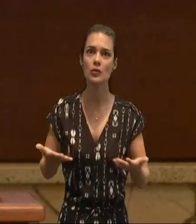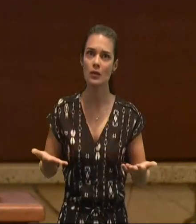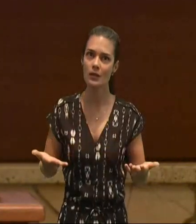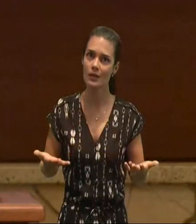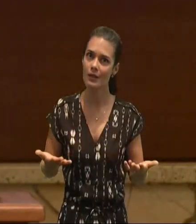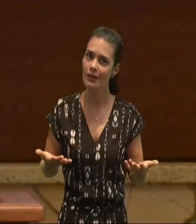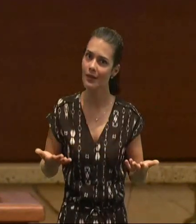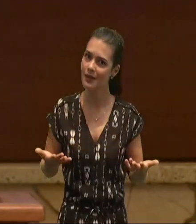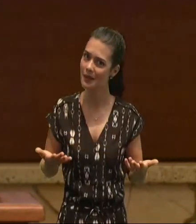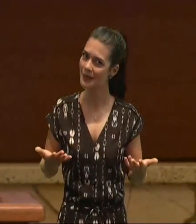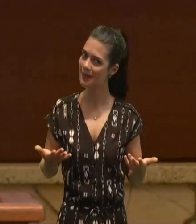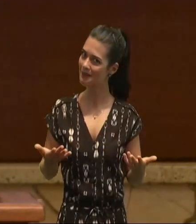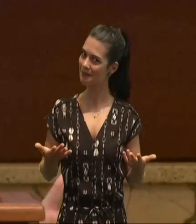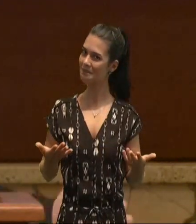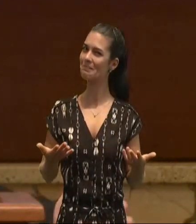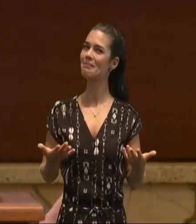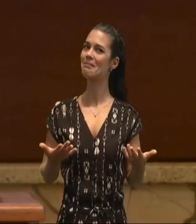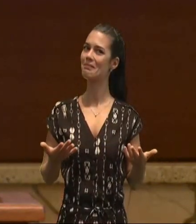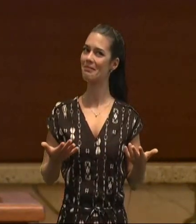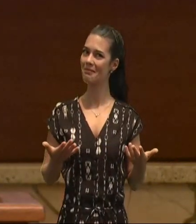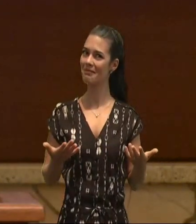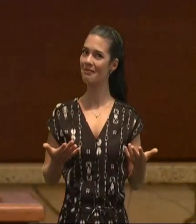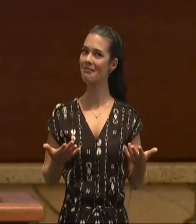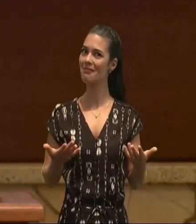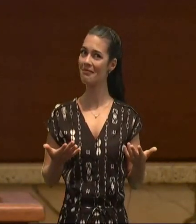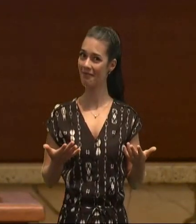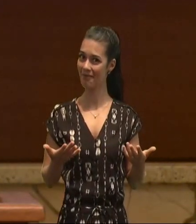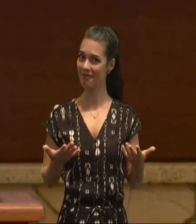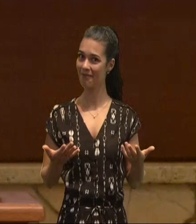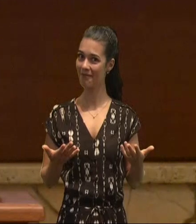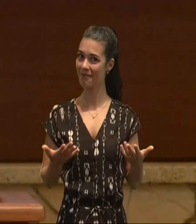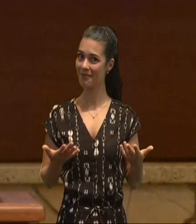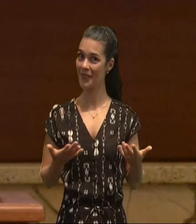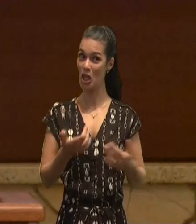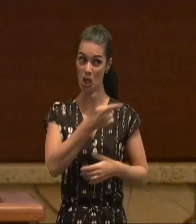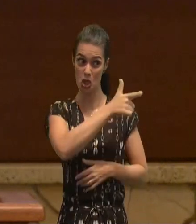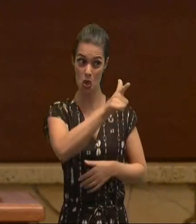Que estrago a arca vinha fazendo no decorrer da história.